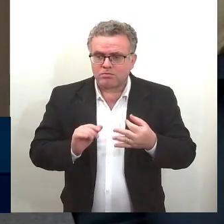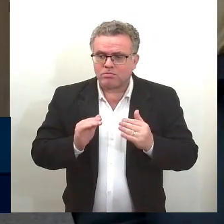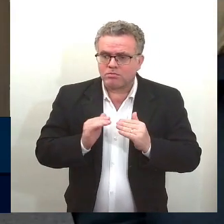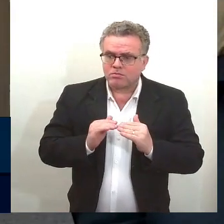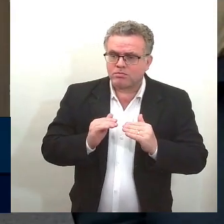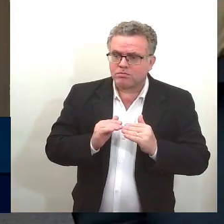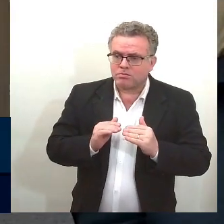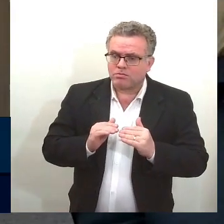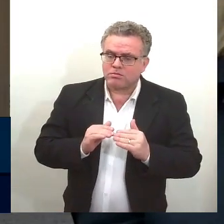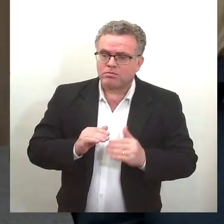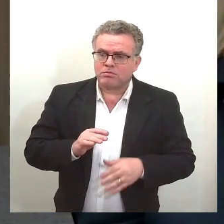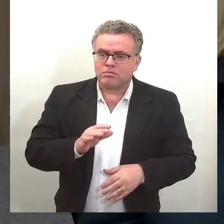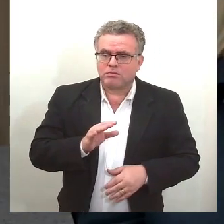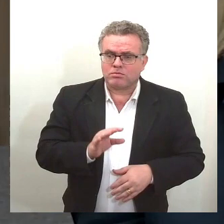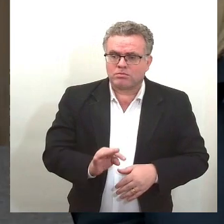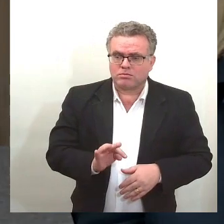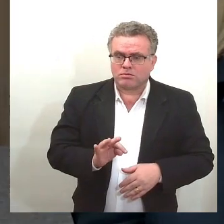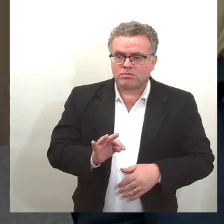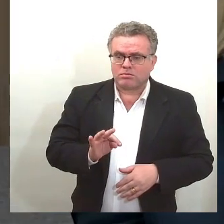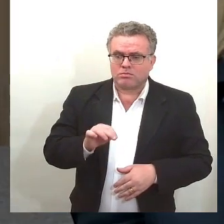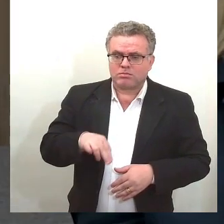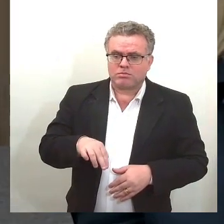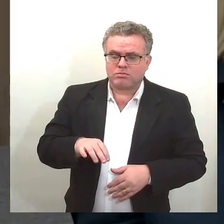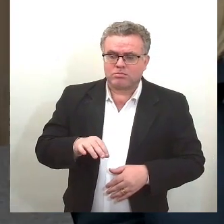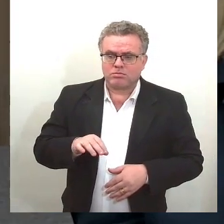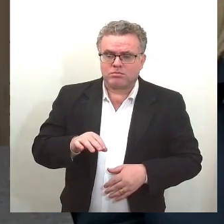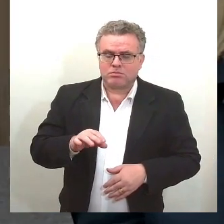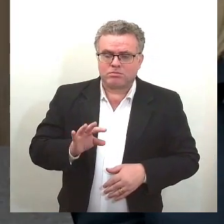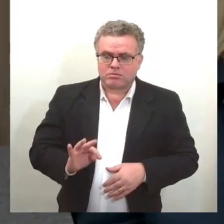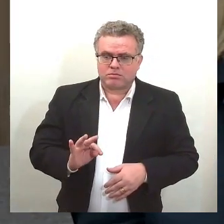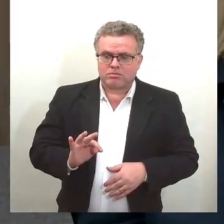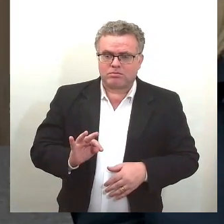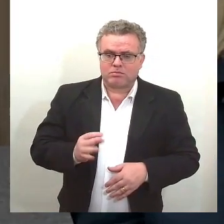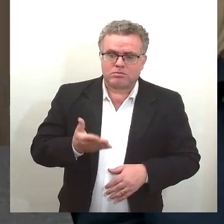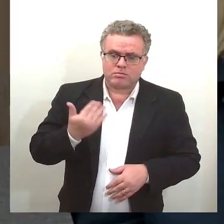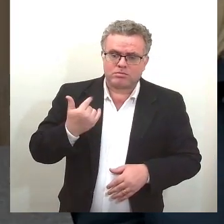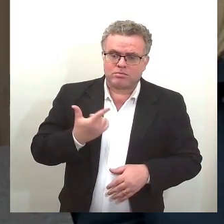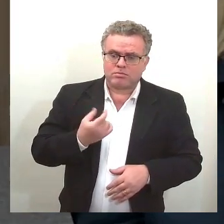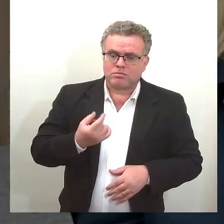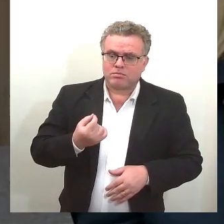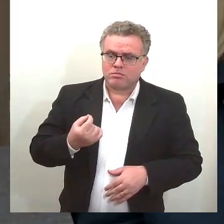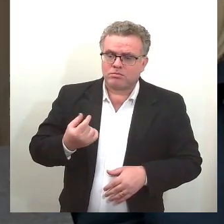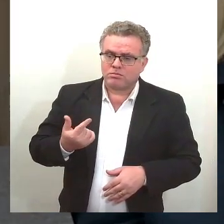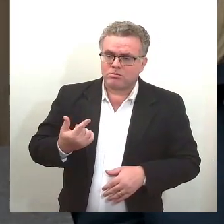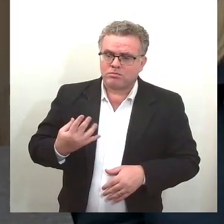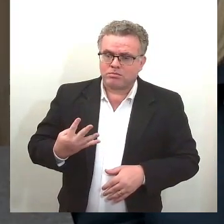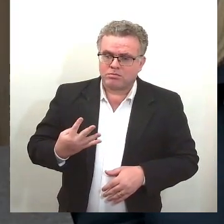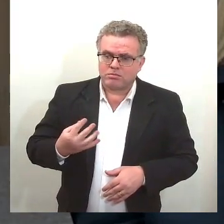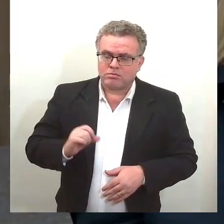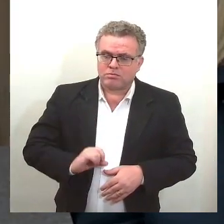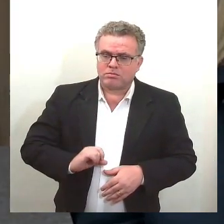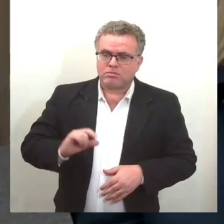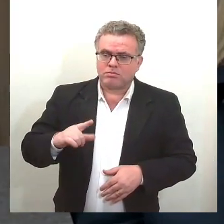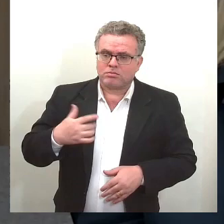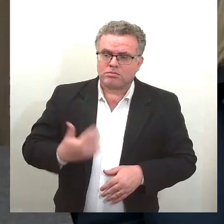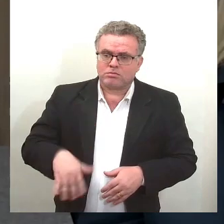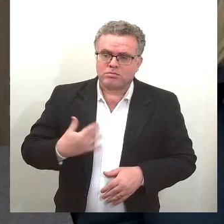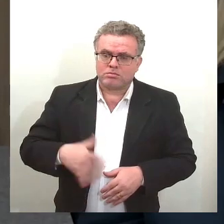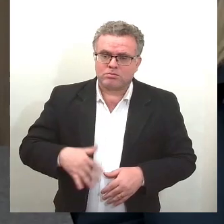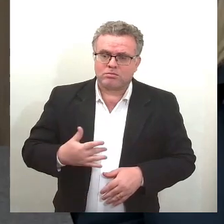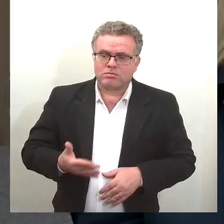para 2023 e para 2024 nós tivemos um aumento, e um aumento até considerável, graças a um projeto nosso aqui nessa